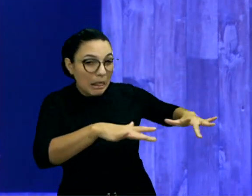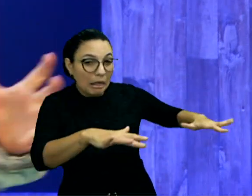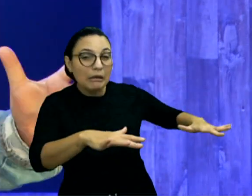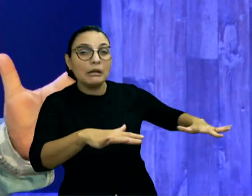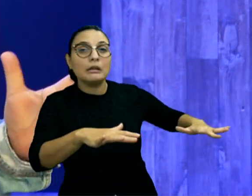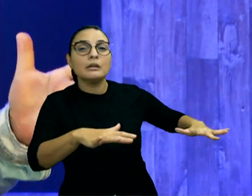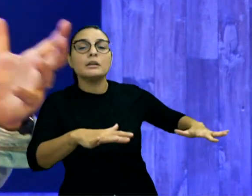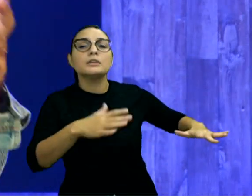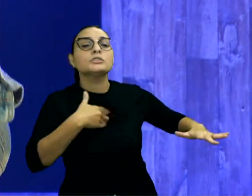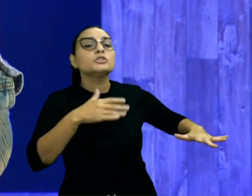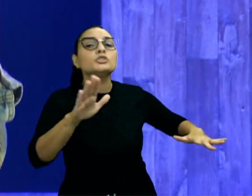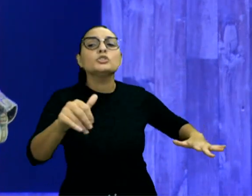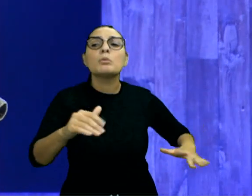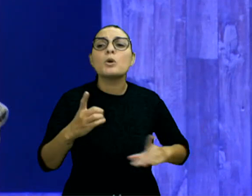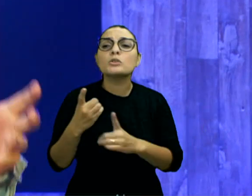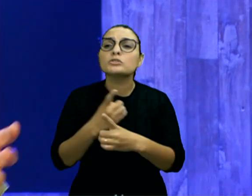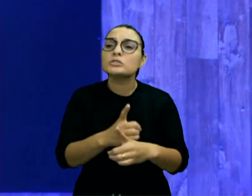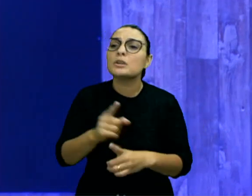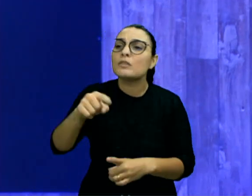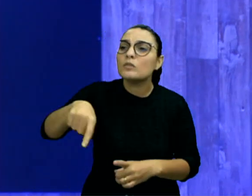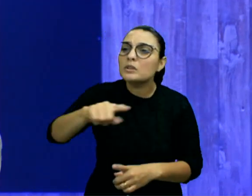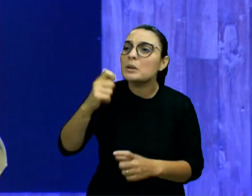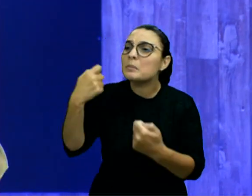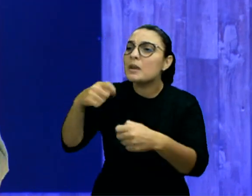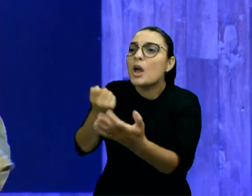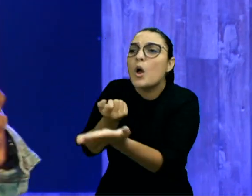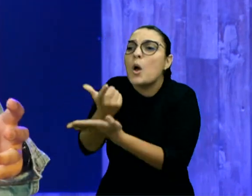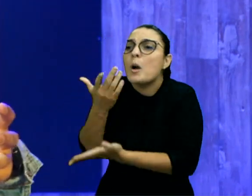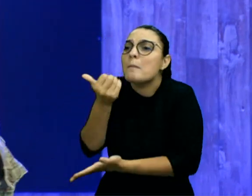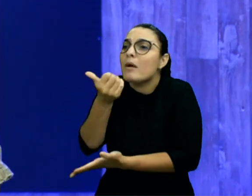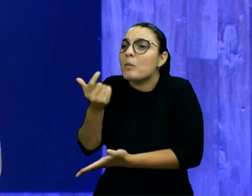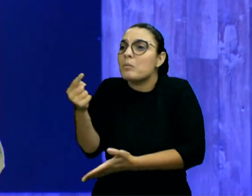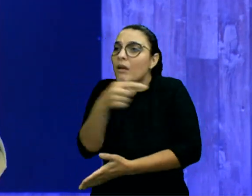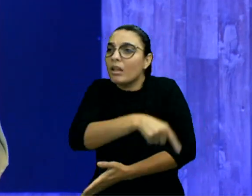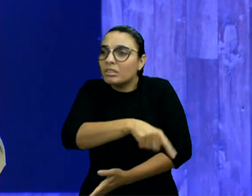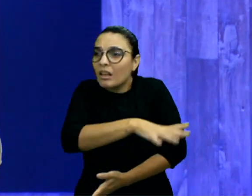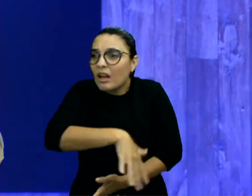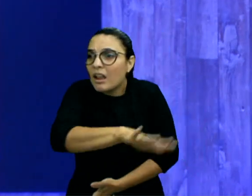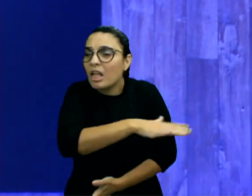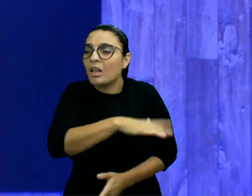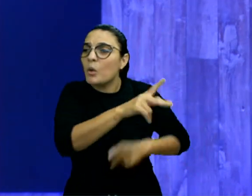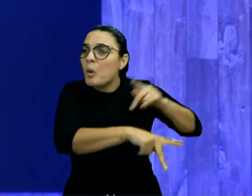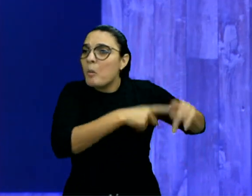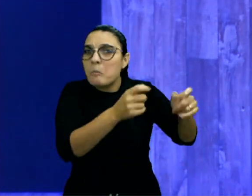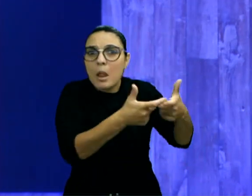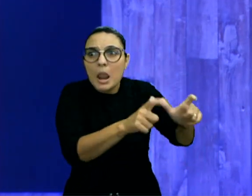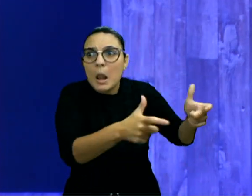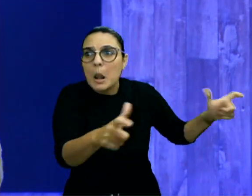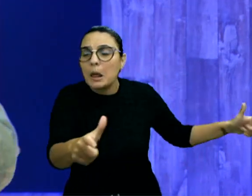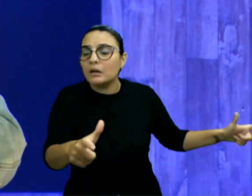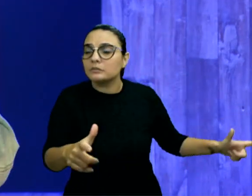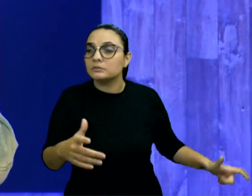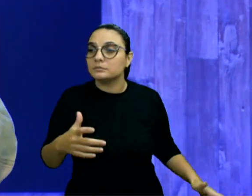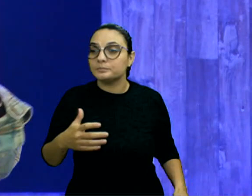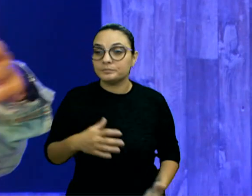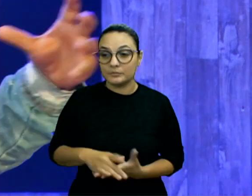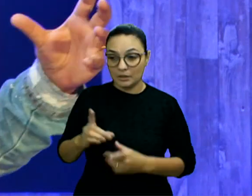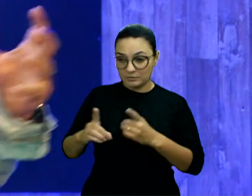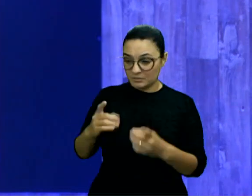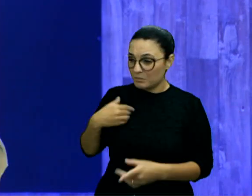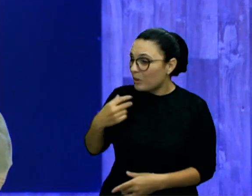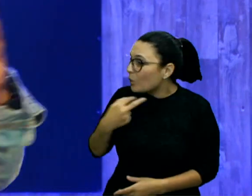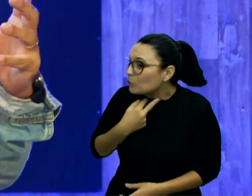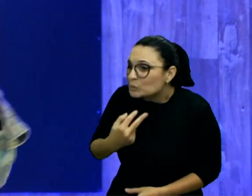Os discípulos olham e falam assim: Jesus, você está doido, não tem condições, não dá. A gente vai precisar de